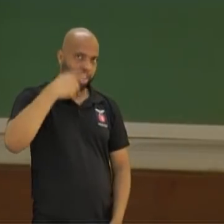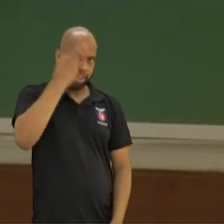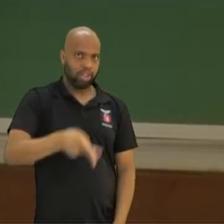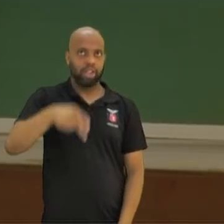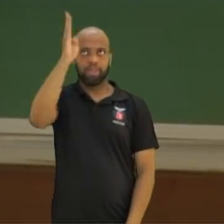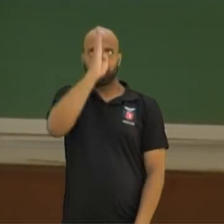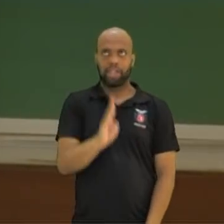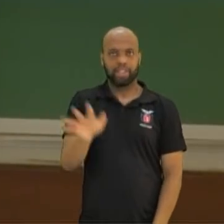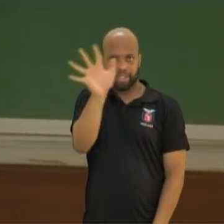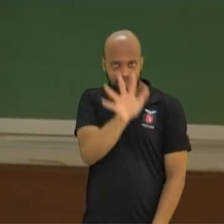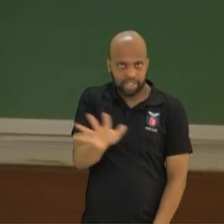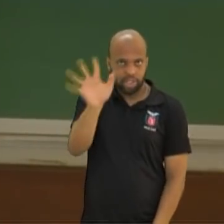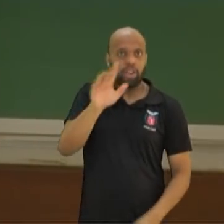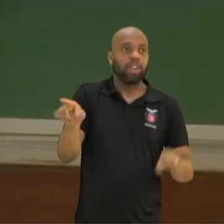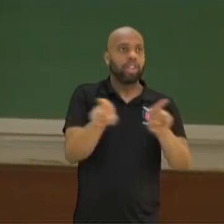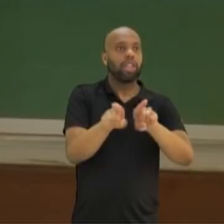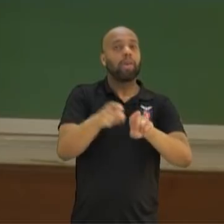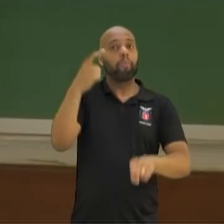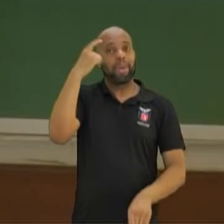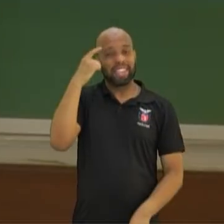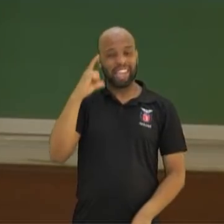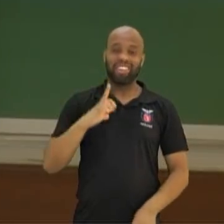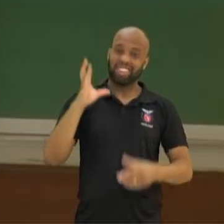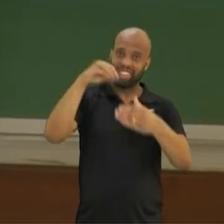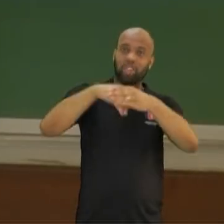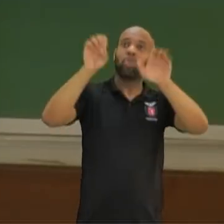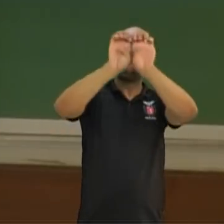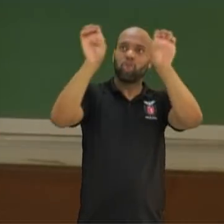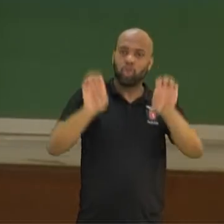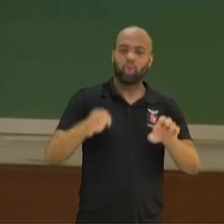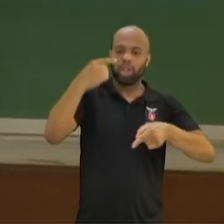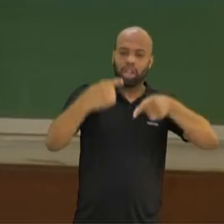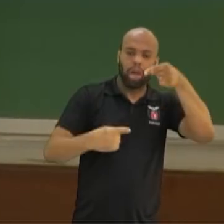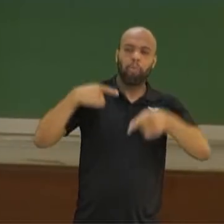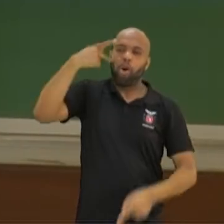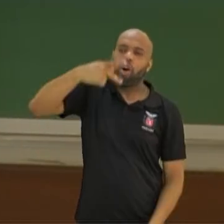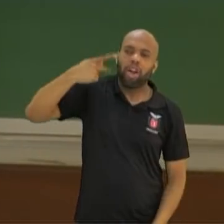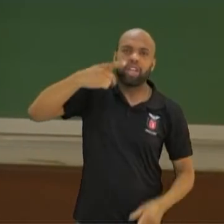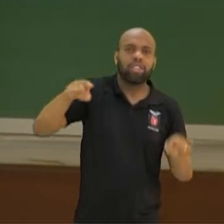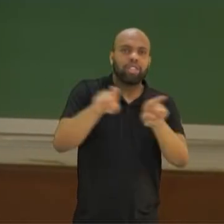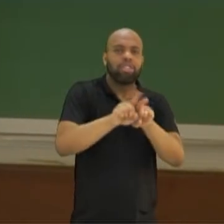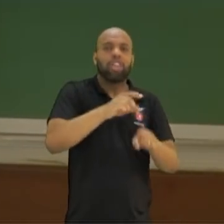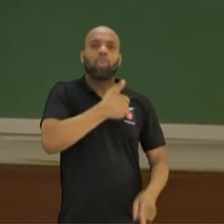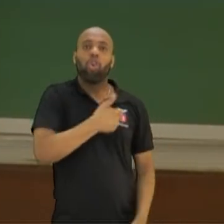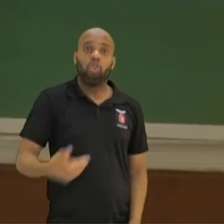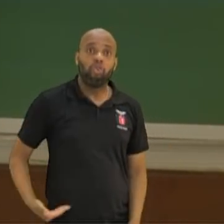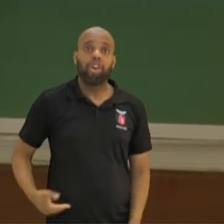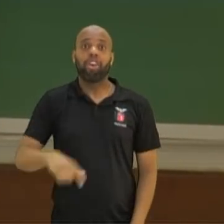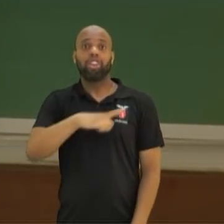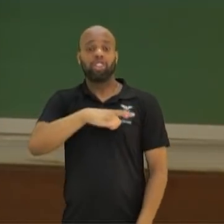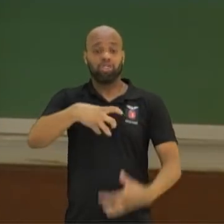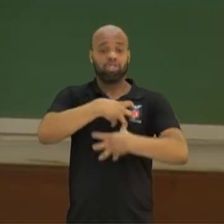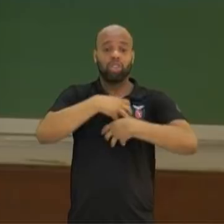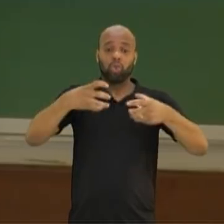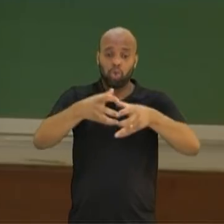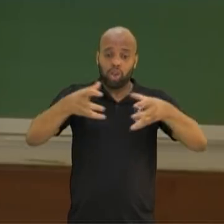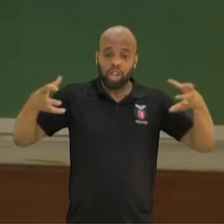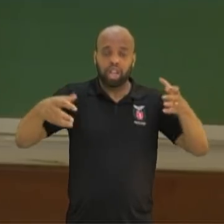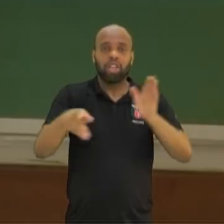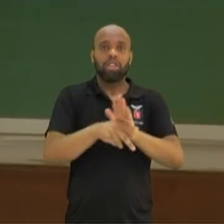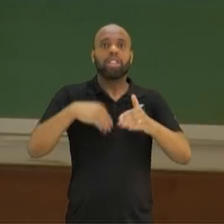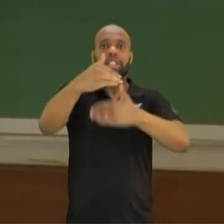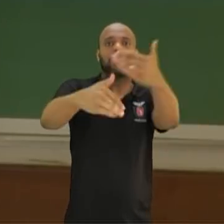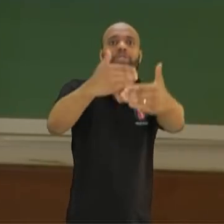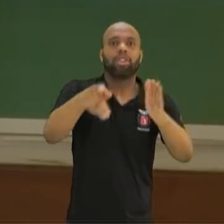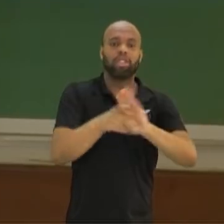nacional. Ele pensava, e dentro da sua estrutura política e no seu governo, há uma dimensão muito grande do desenvolvimento